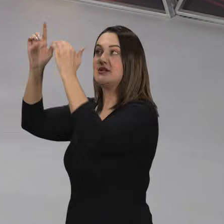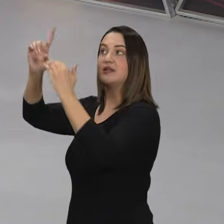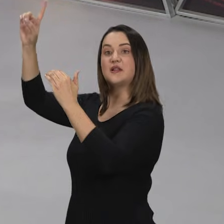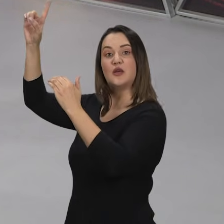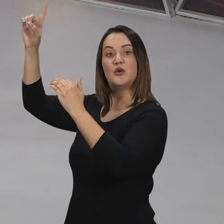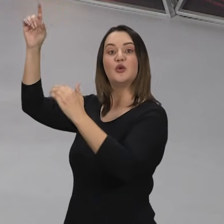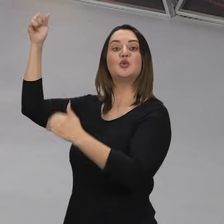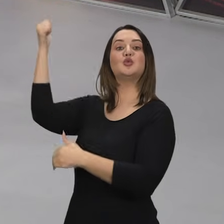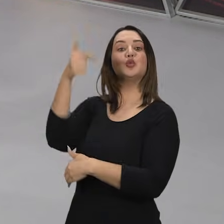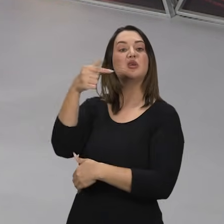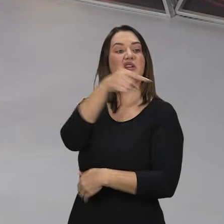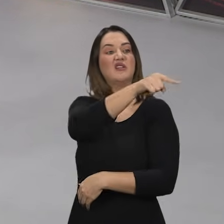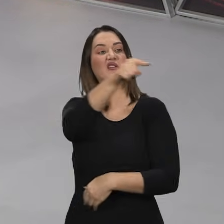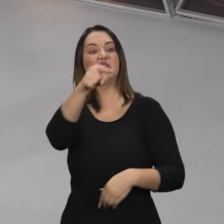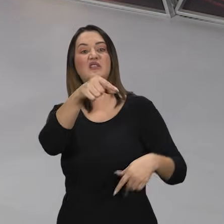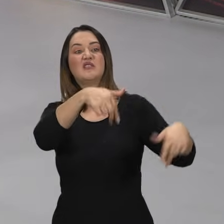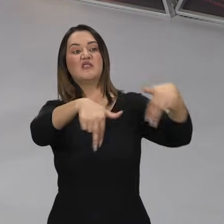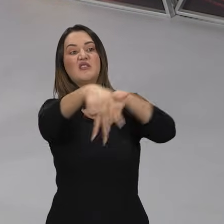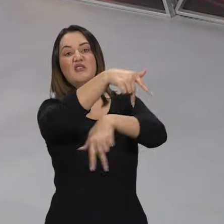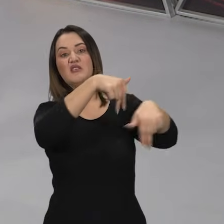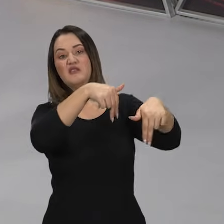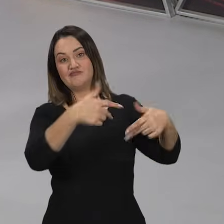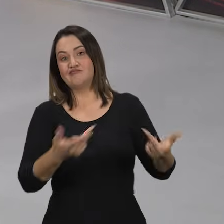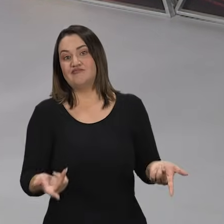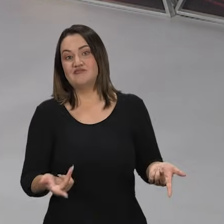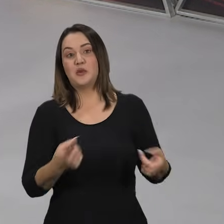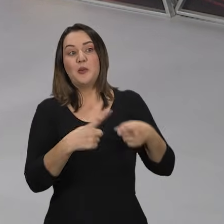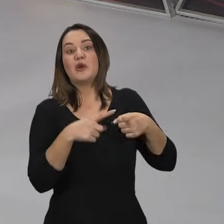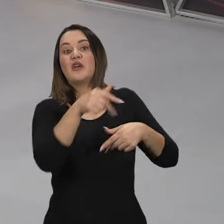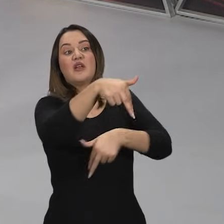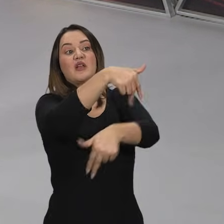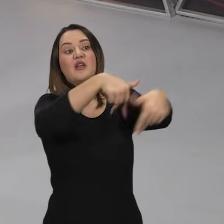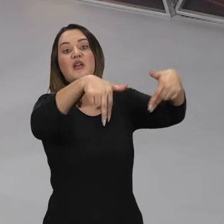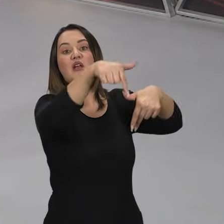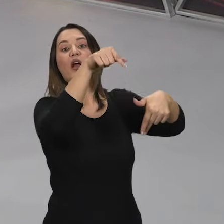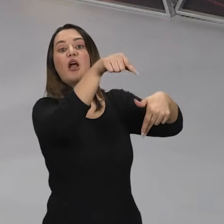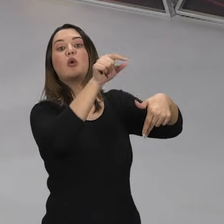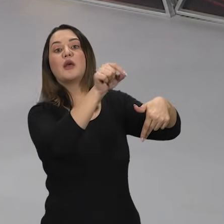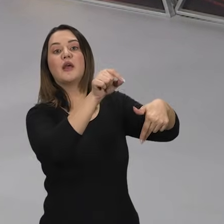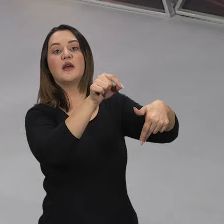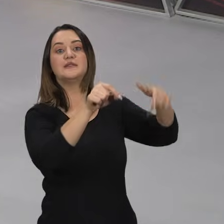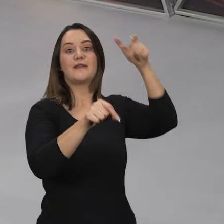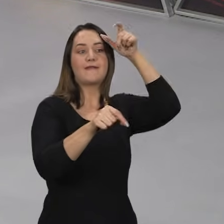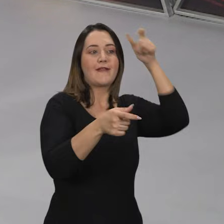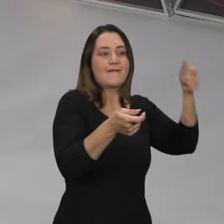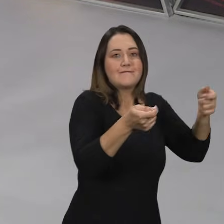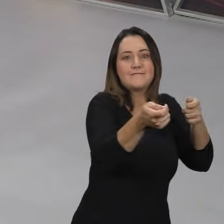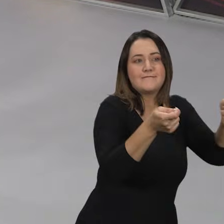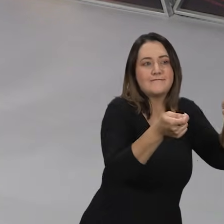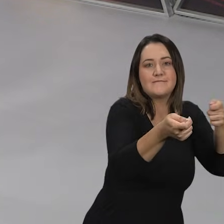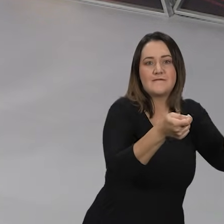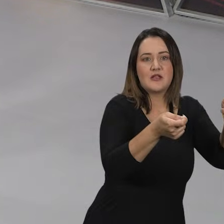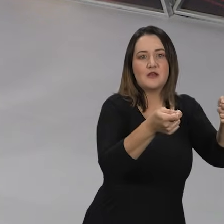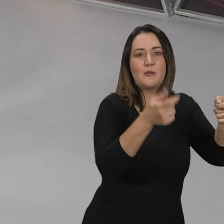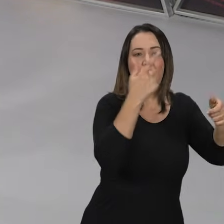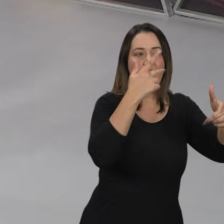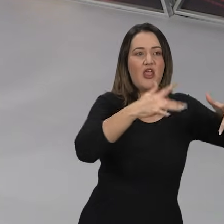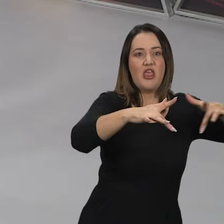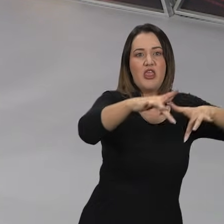homens, porque os homens seriam instrumentos do mal para pisar na verdade.